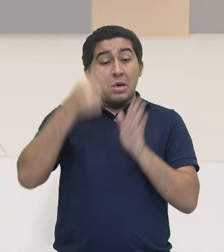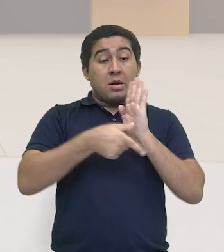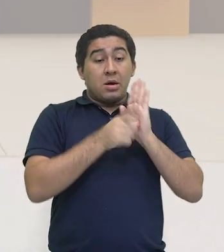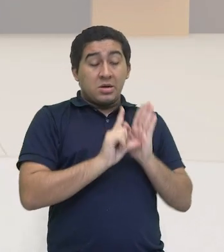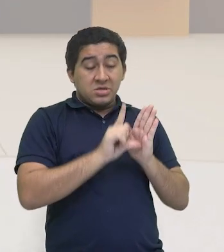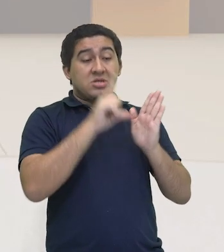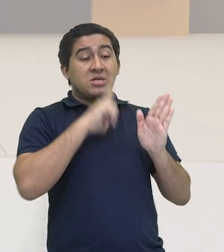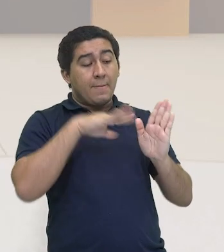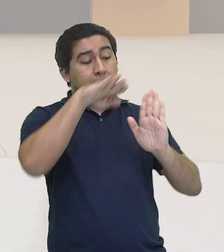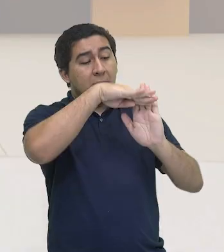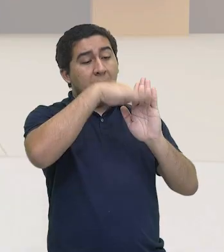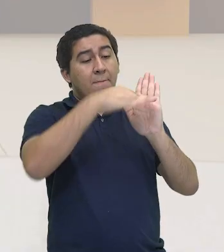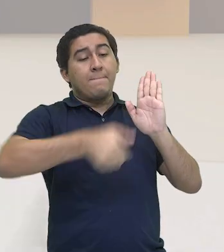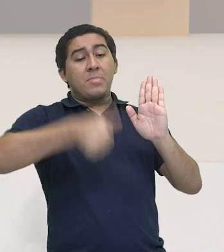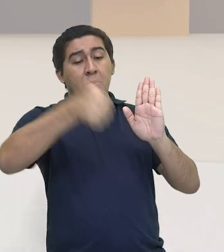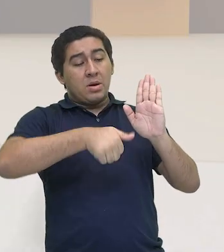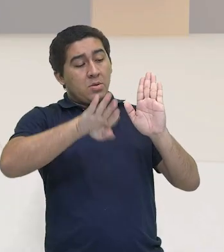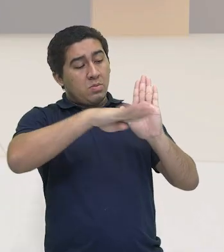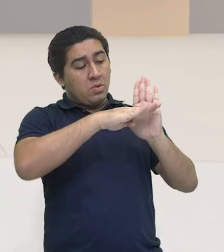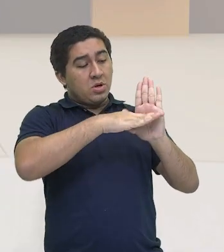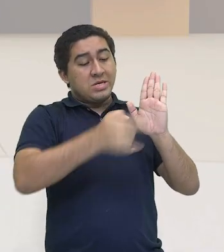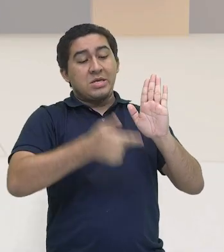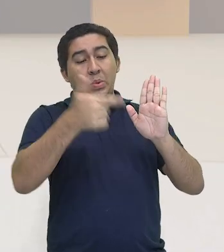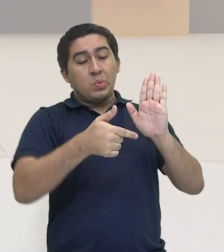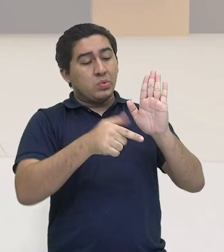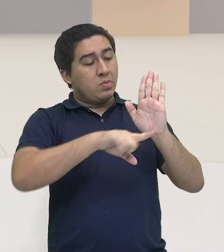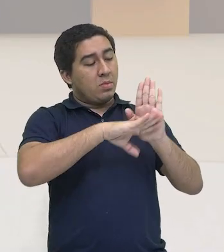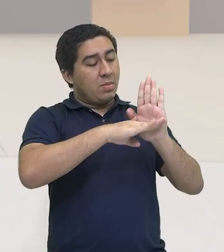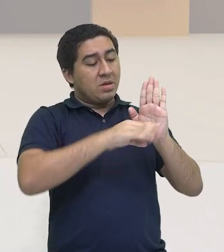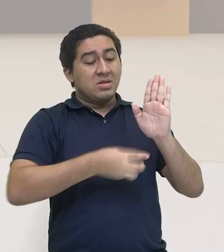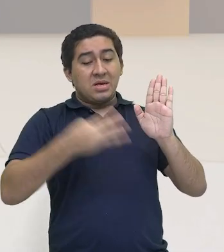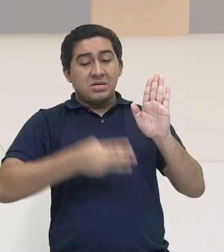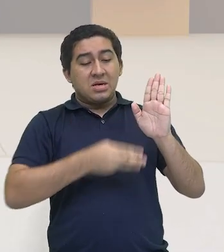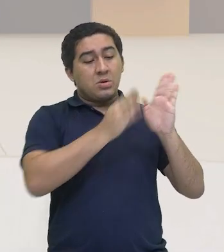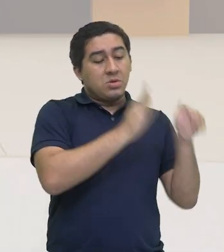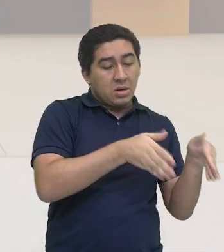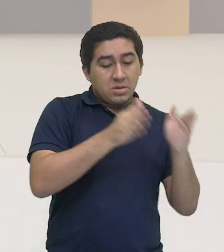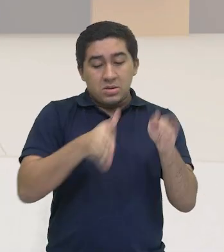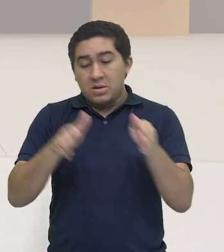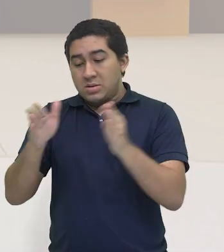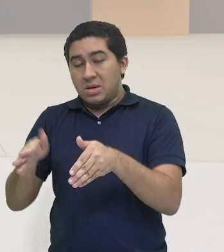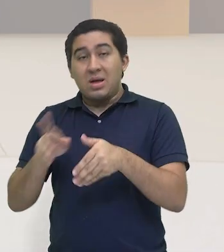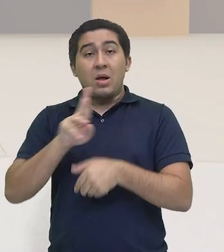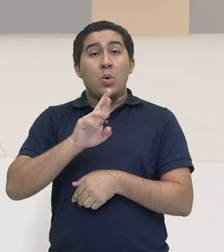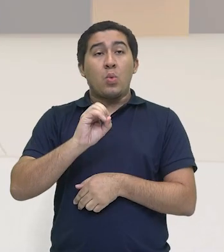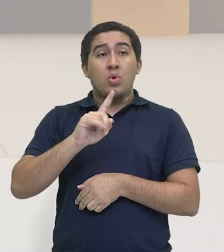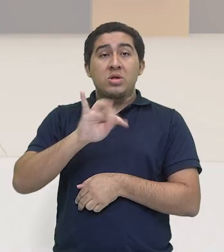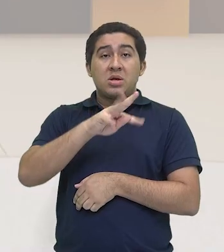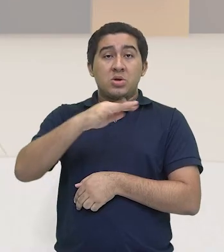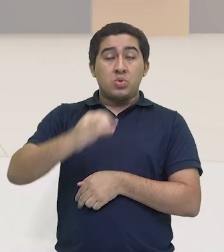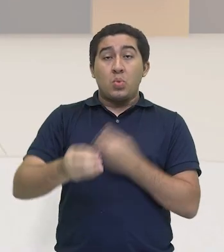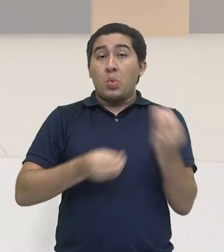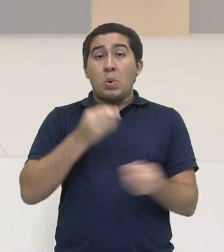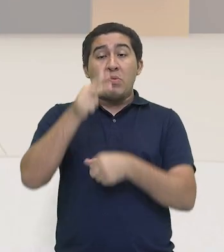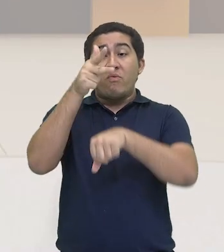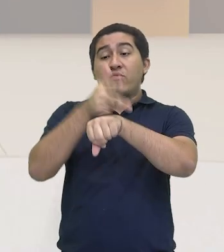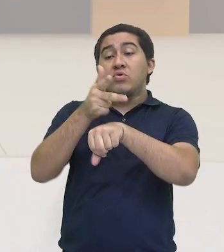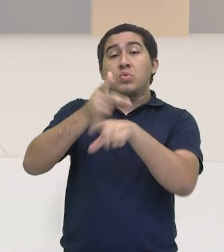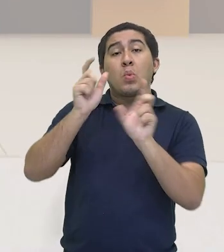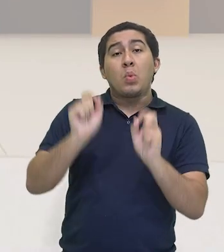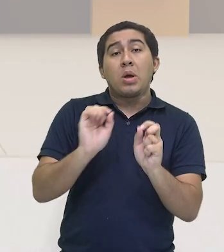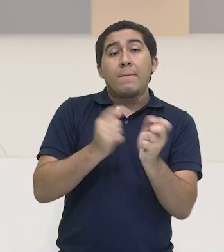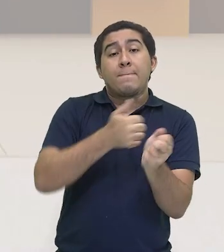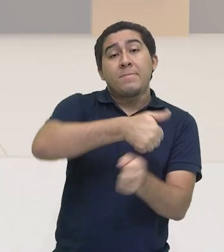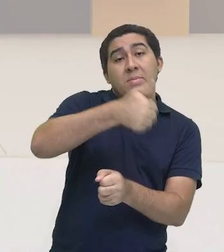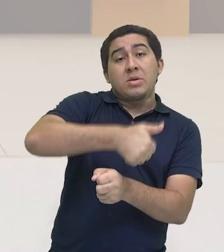vai ser isto primeiro, depois isto e depois isto. Por isso que se chama roteiro, que é a ordem das filmagens e